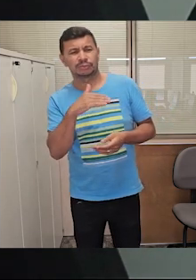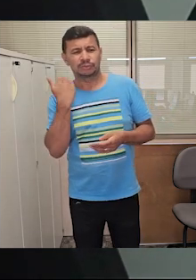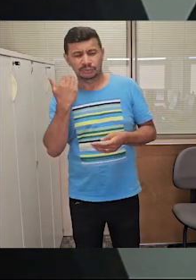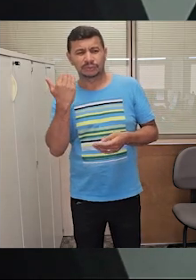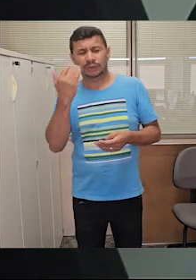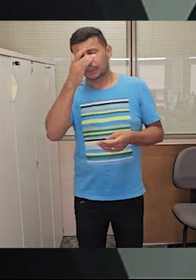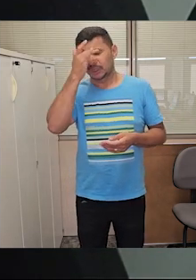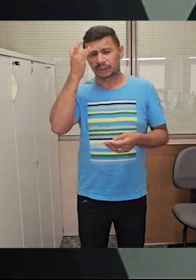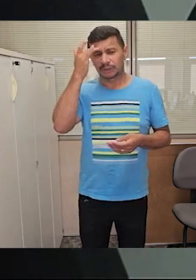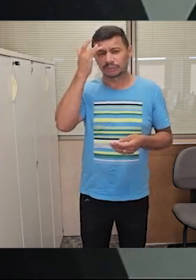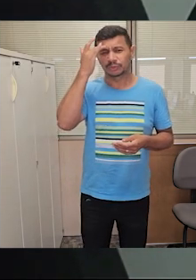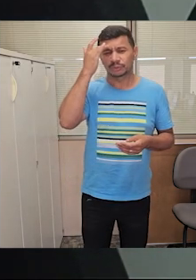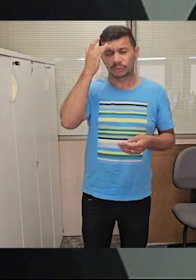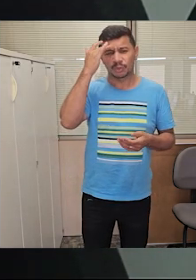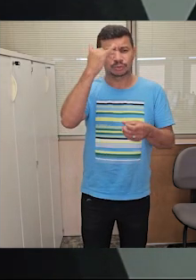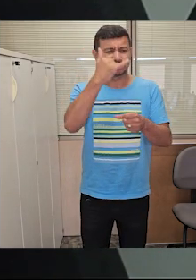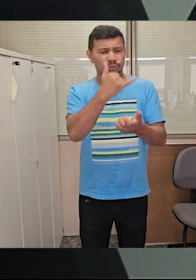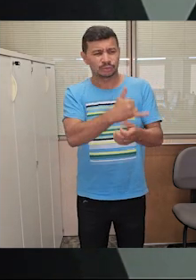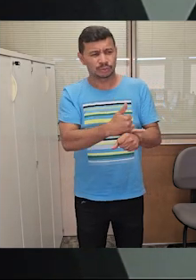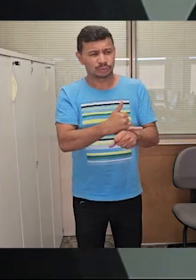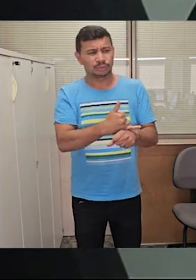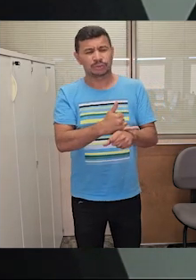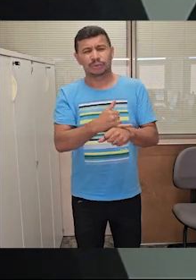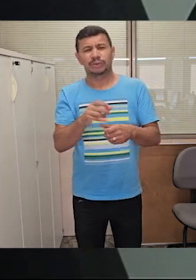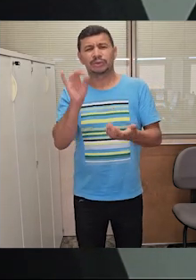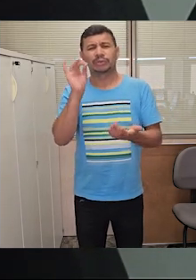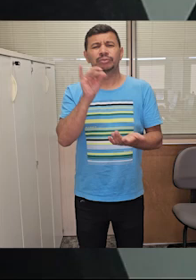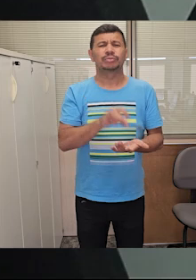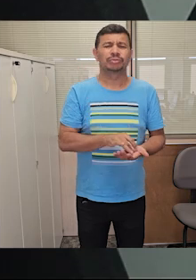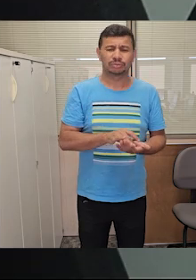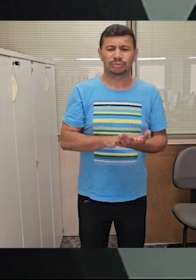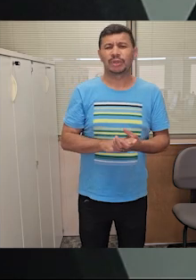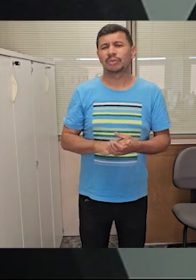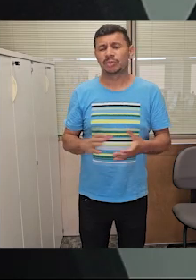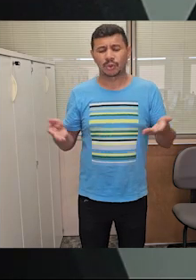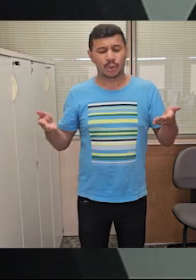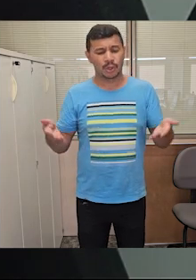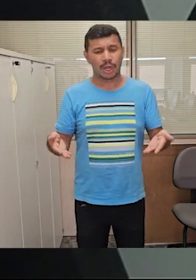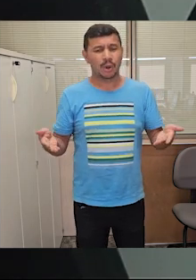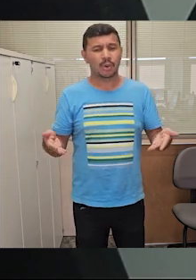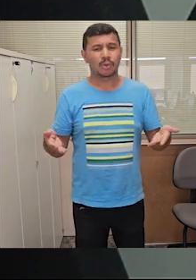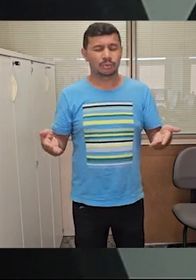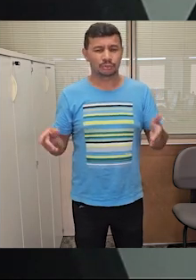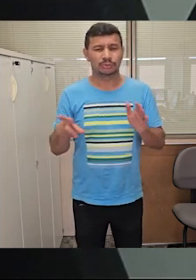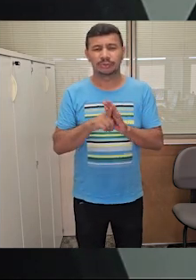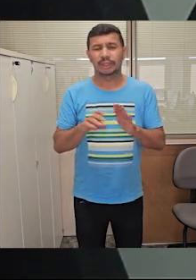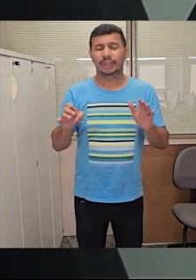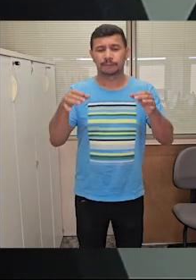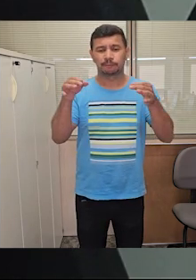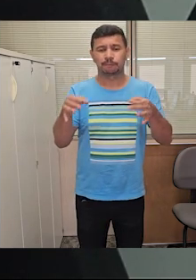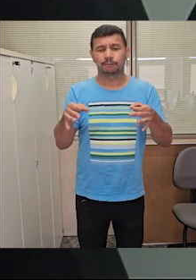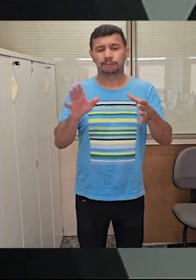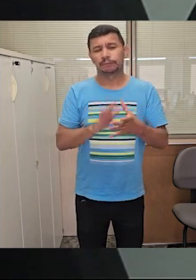principais cabeças do que seria a realidade atual, que seria a